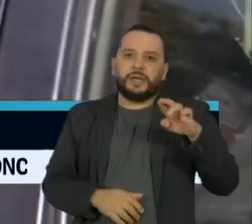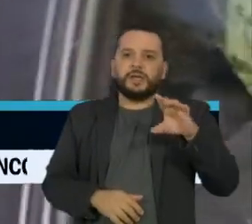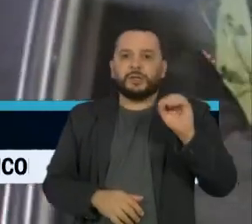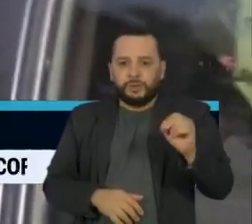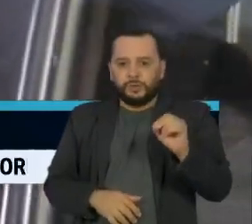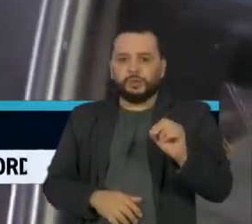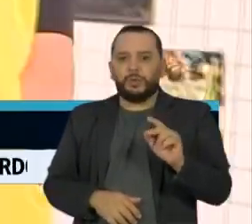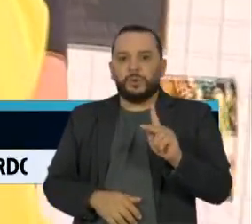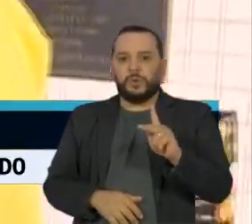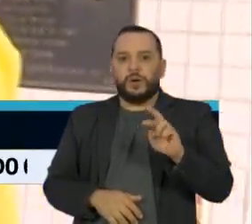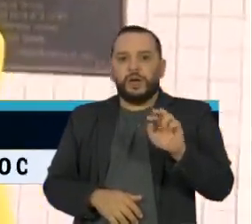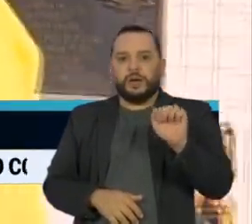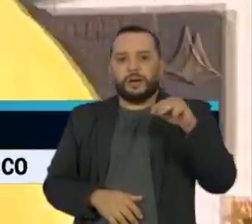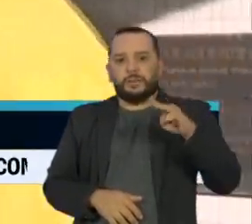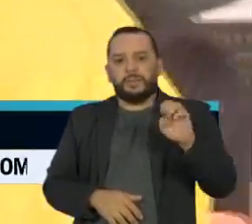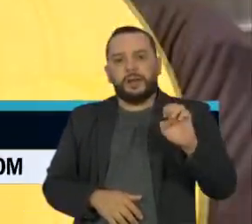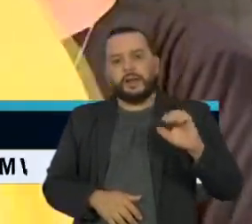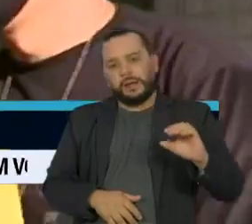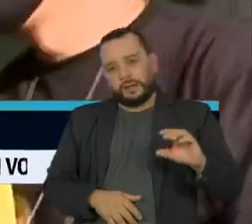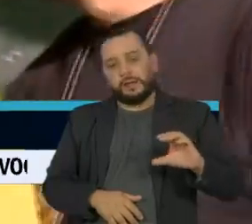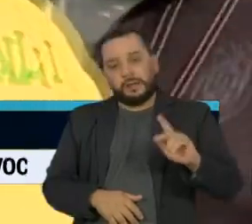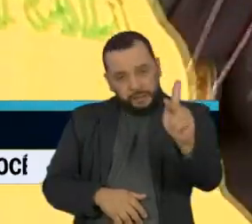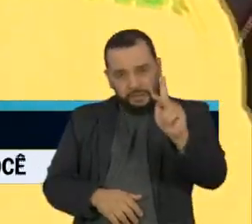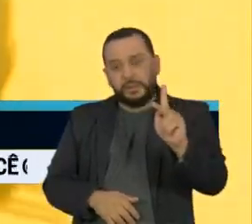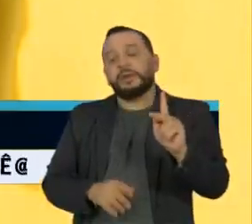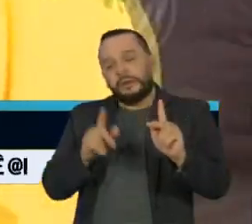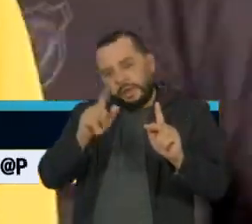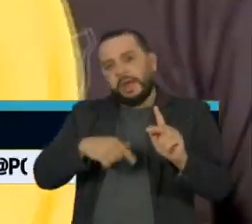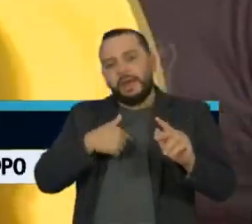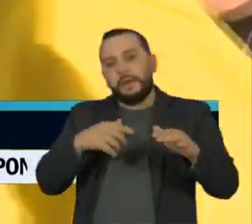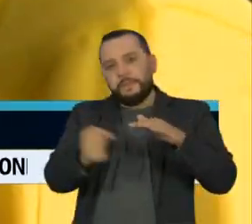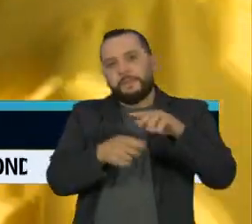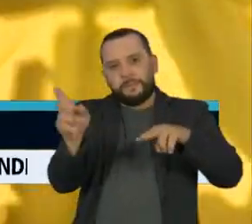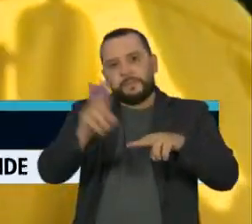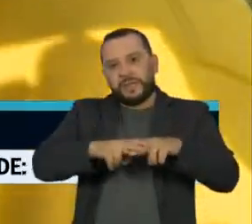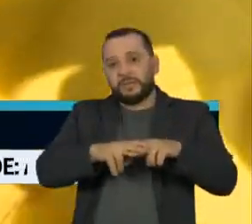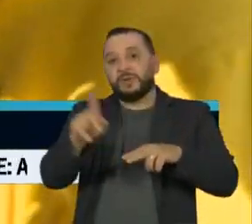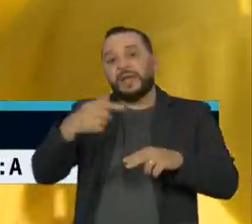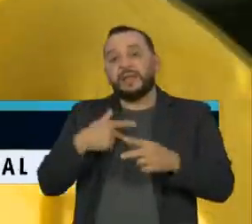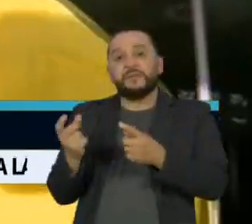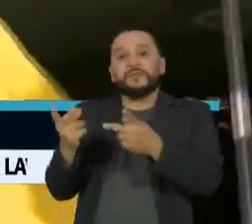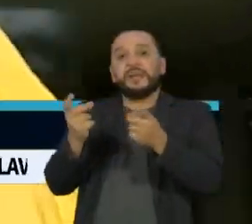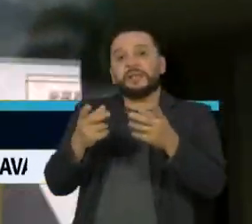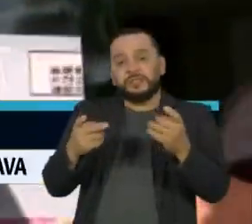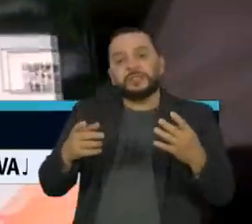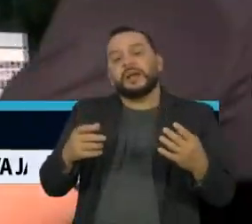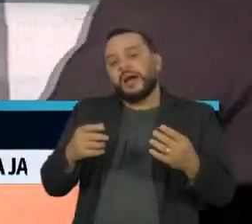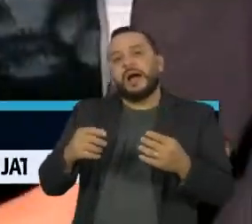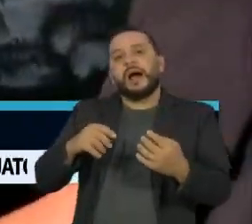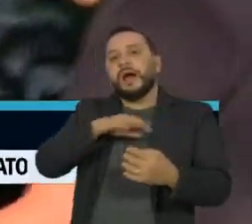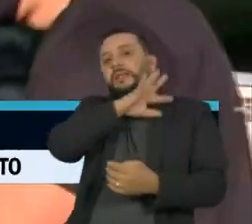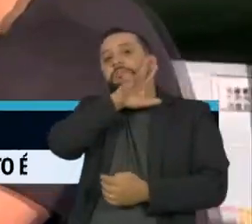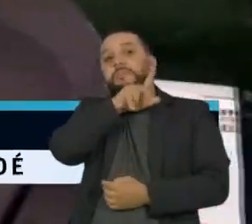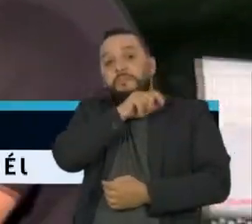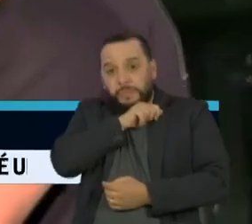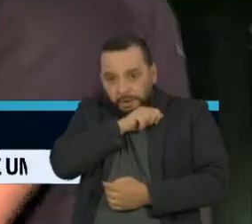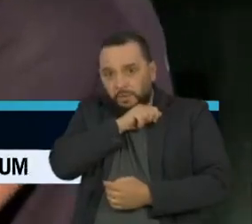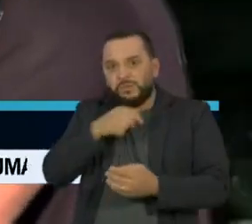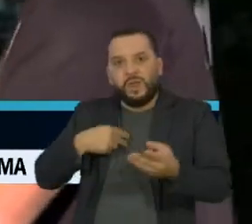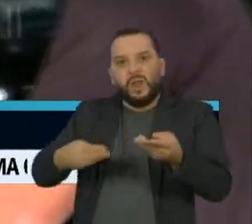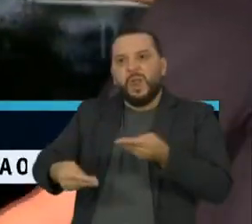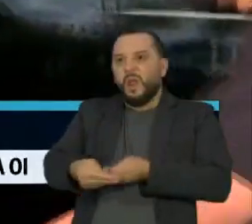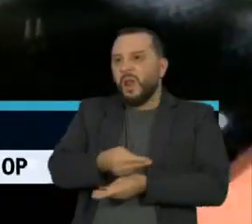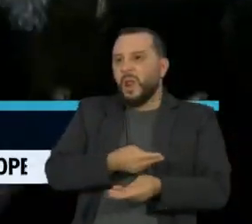O estudante de veterinária é investigado em um suposto esquema internacional de tráfico de animais. A justiça decretou a